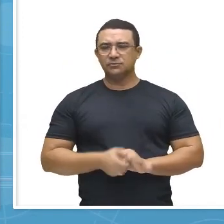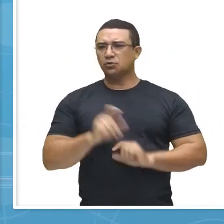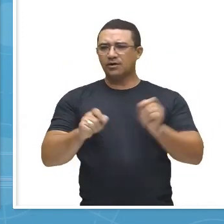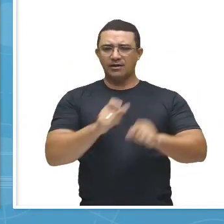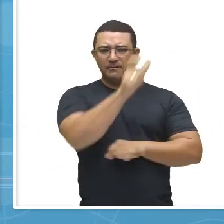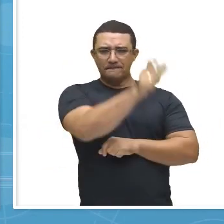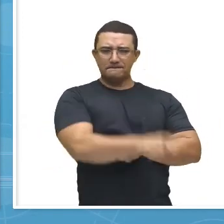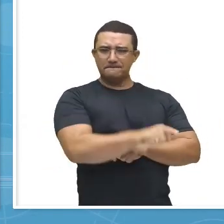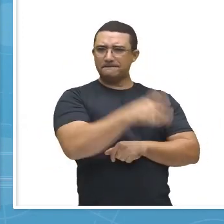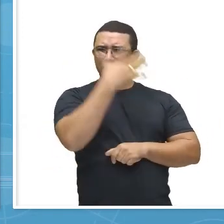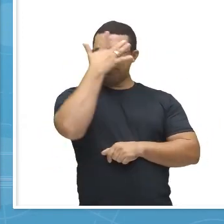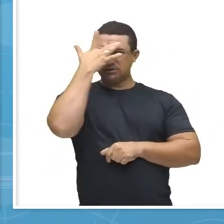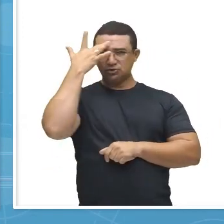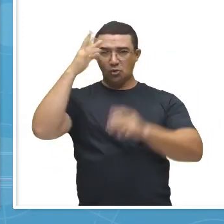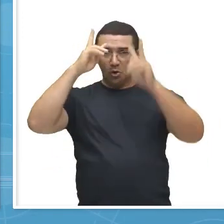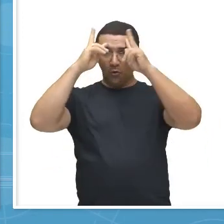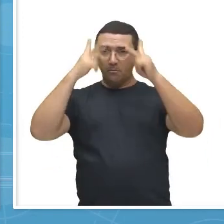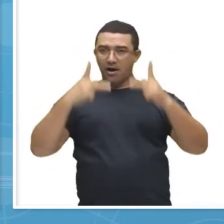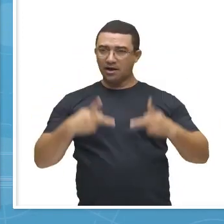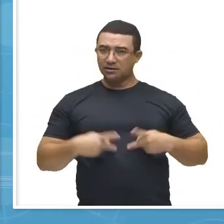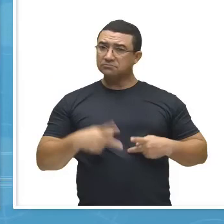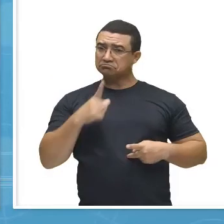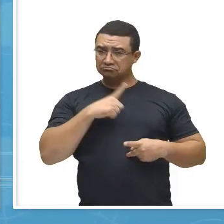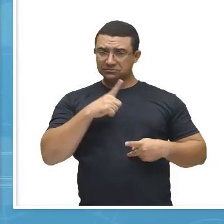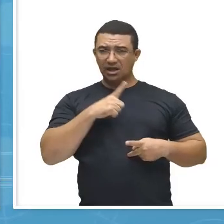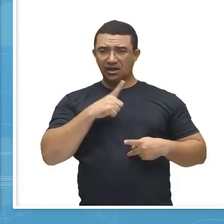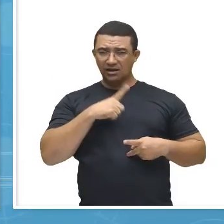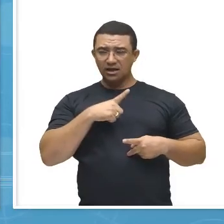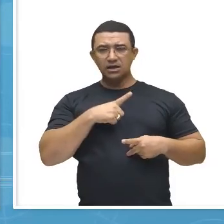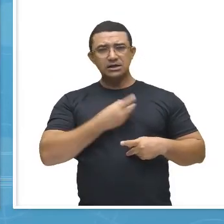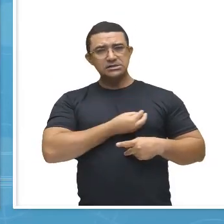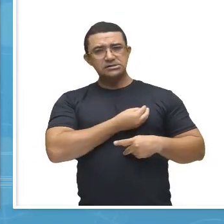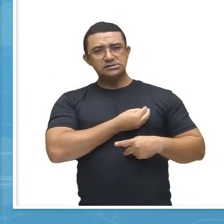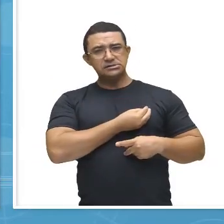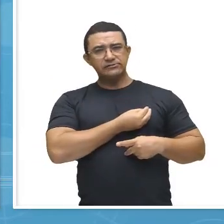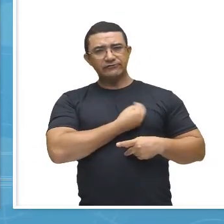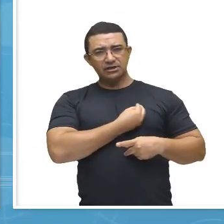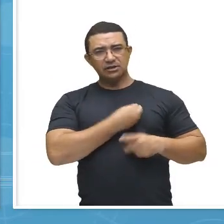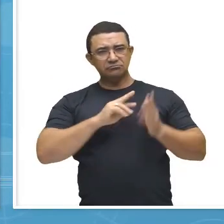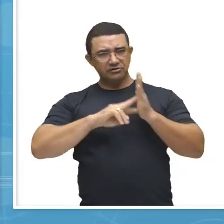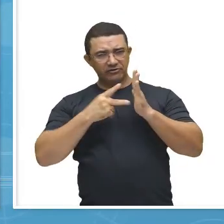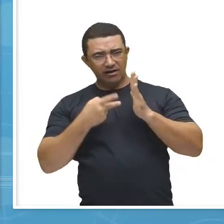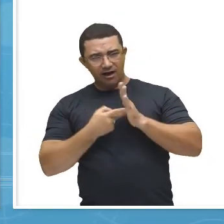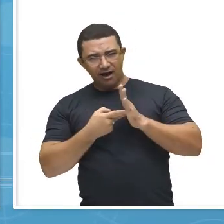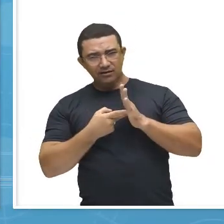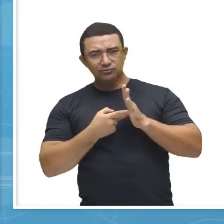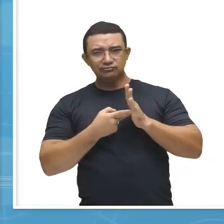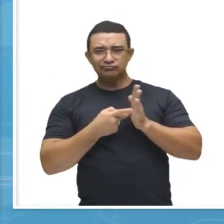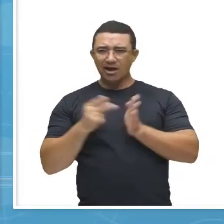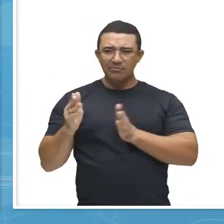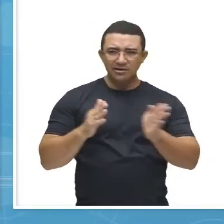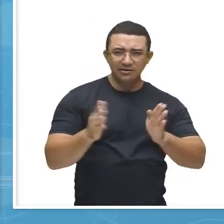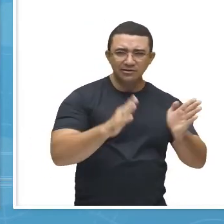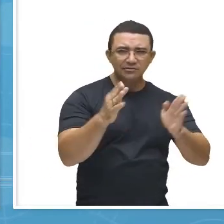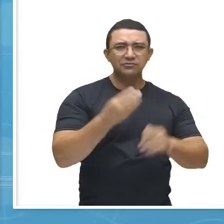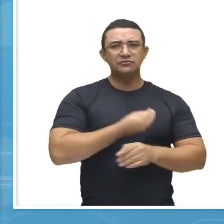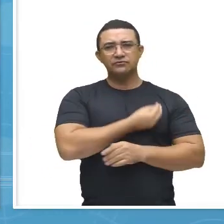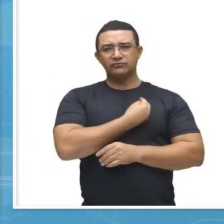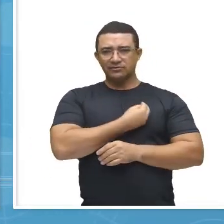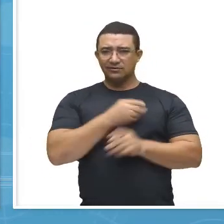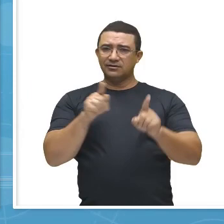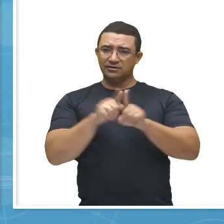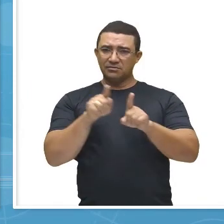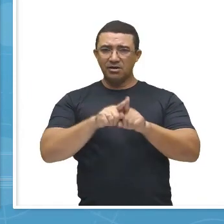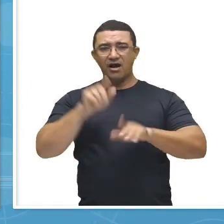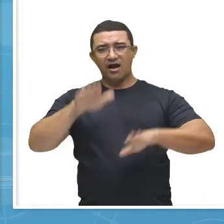humana consiga dar sentido tanto à sua dimensão de vida, à sua caminhada de vida, quanto também